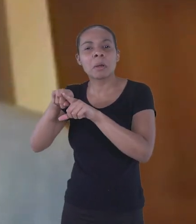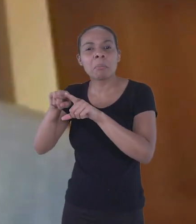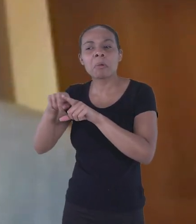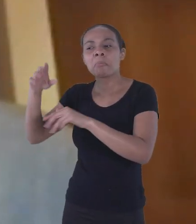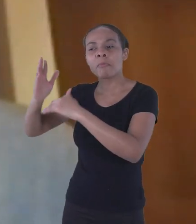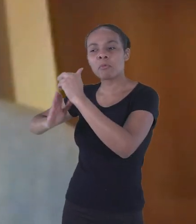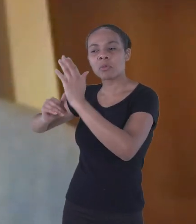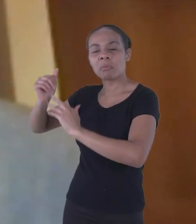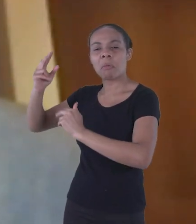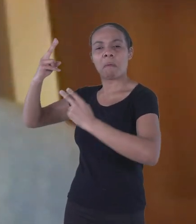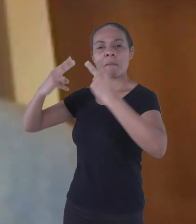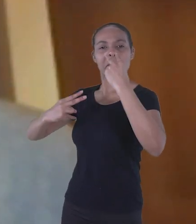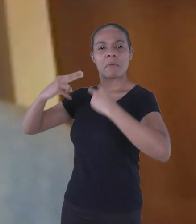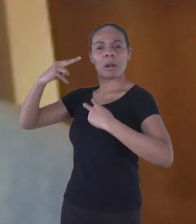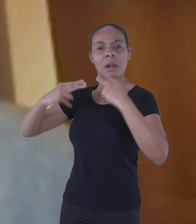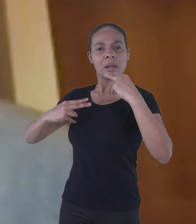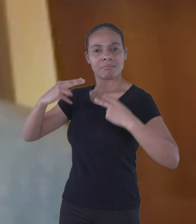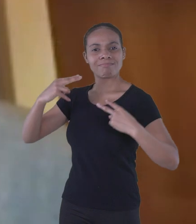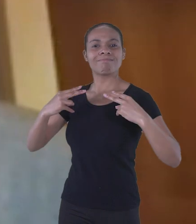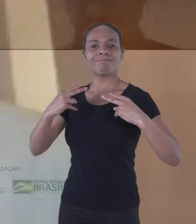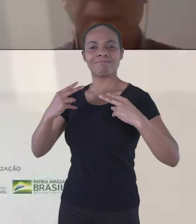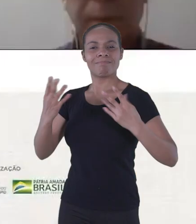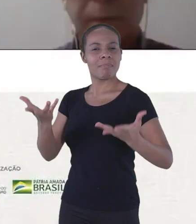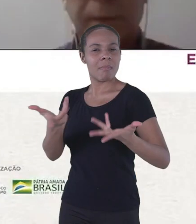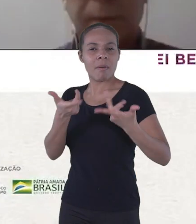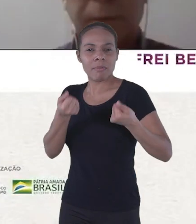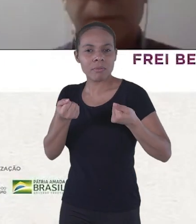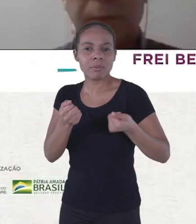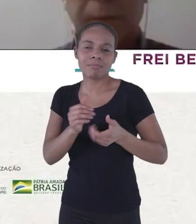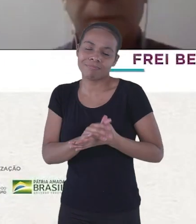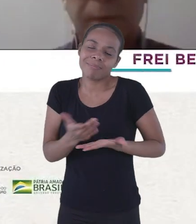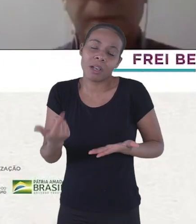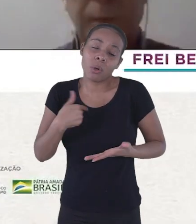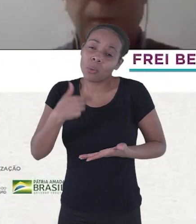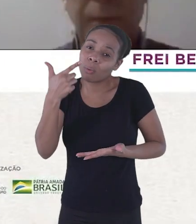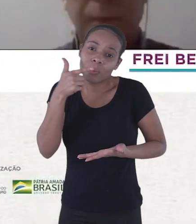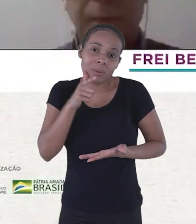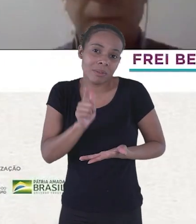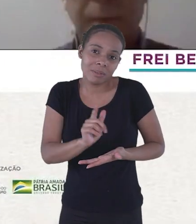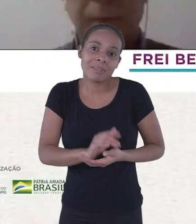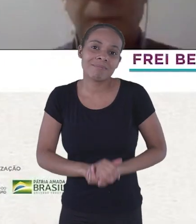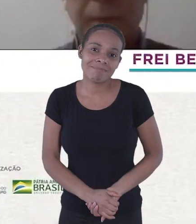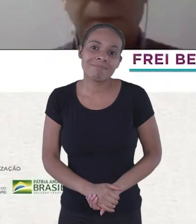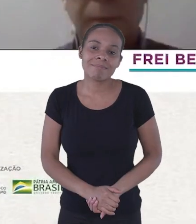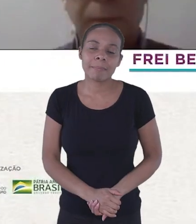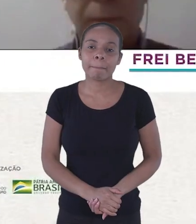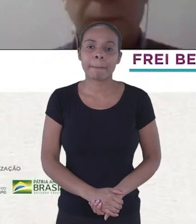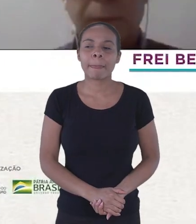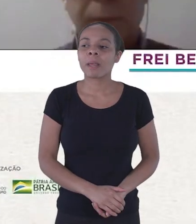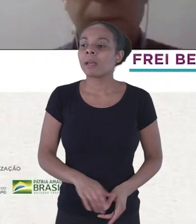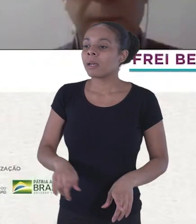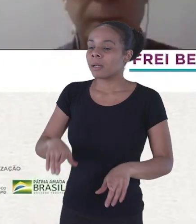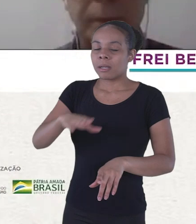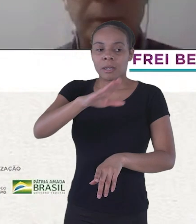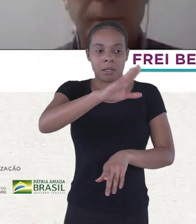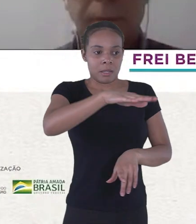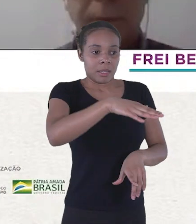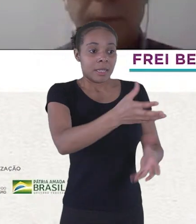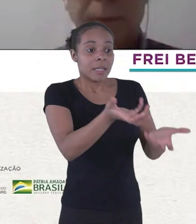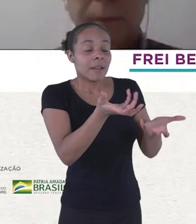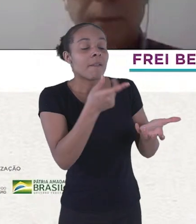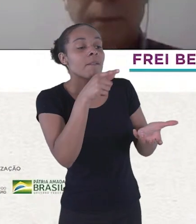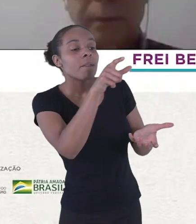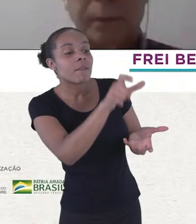Foi o que eu consegui fazer. Luiz, eu queria que você falasse dos livros que você abandonou.